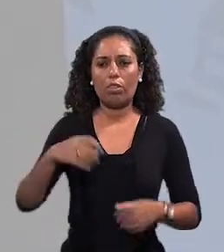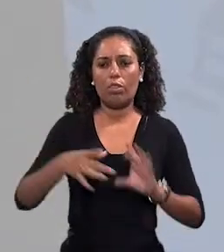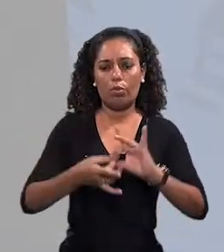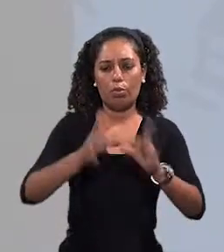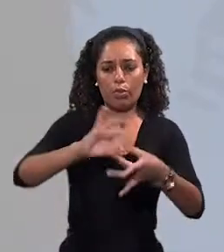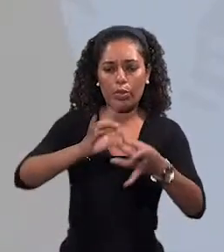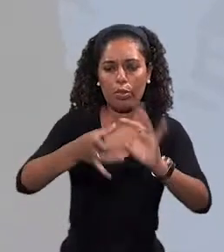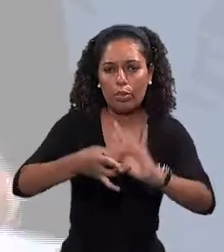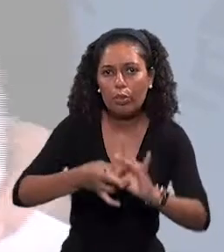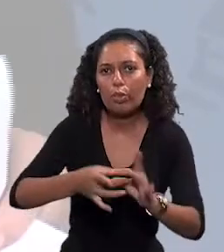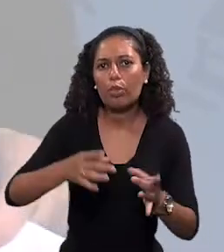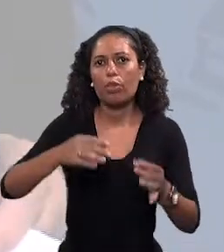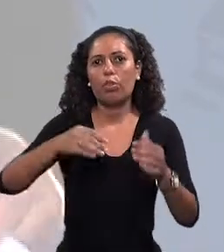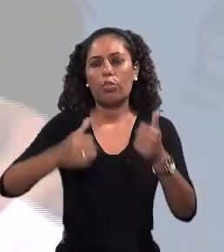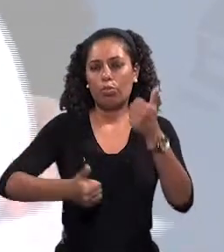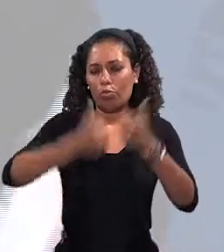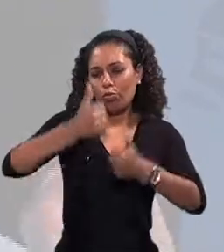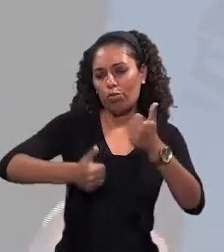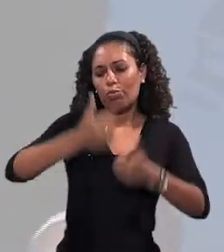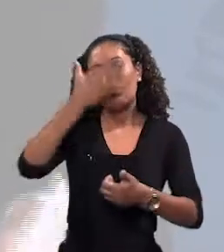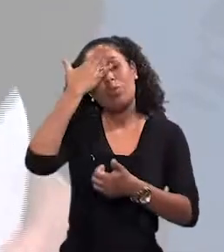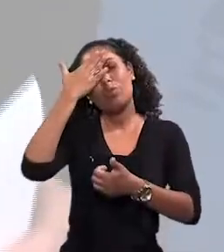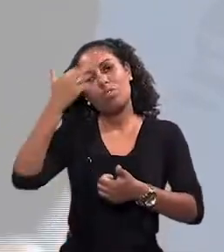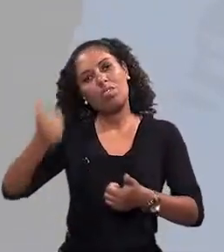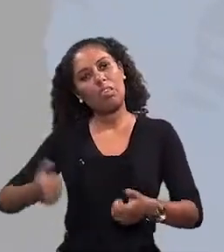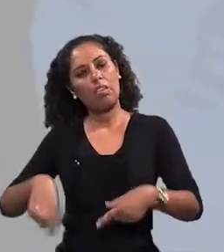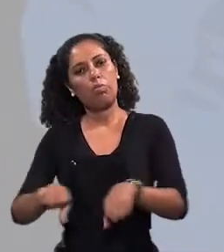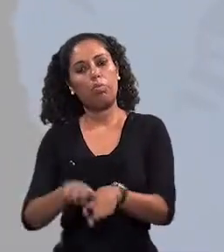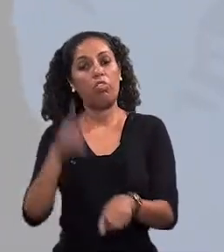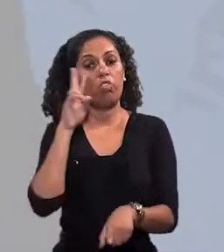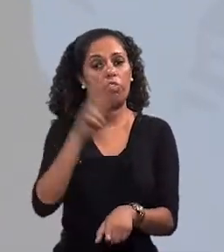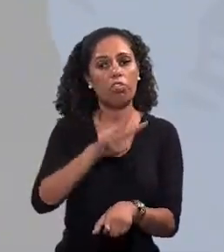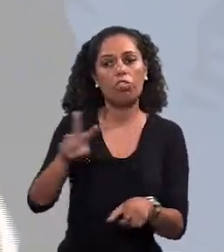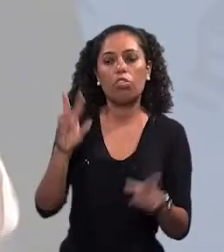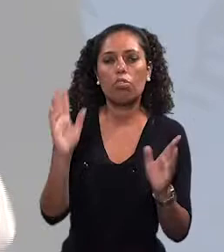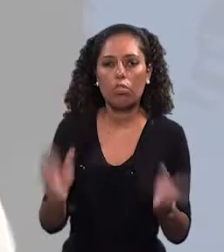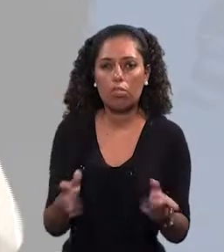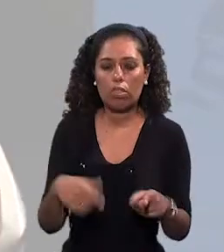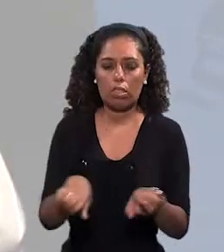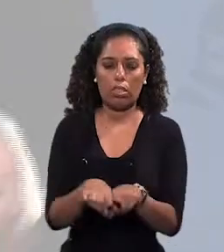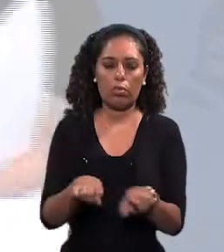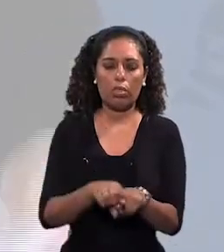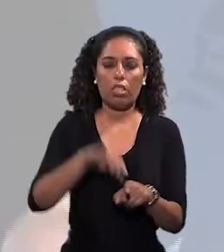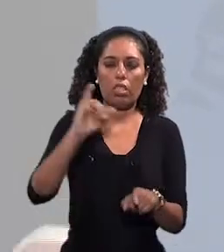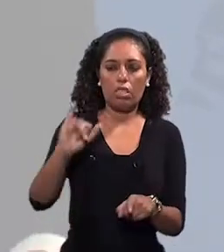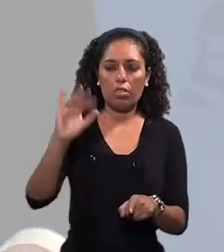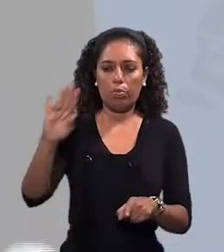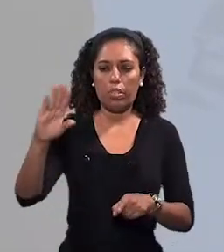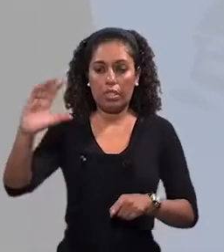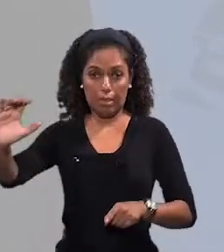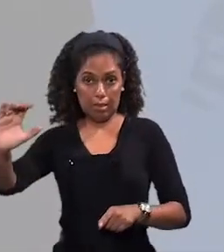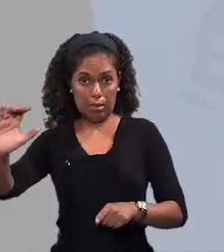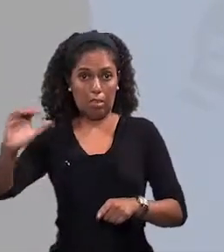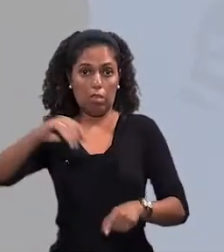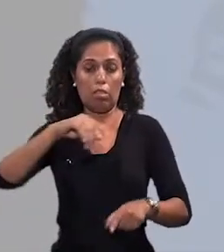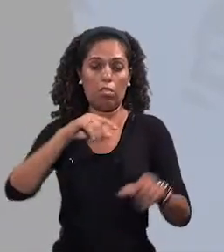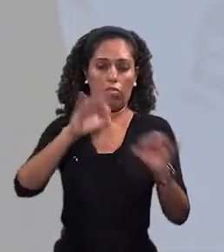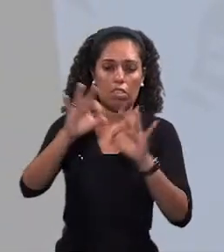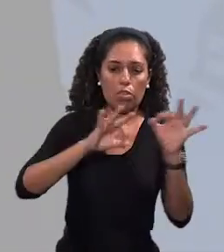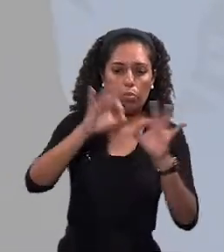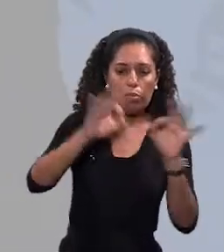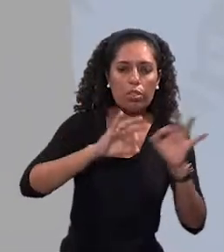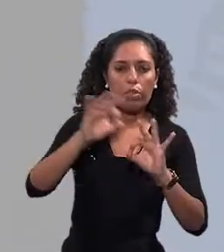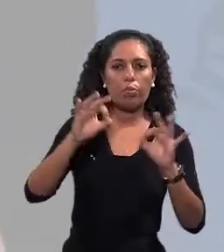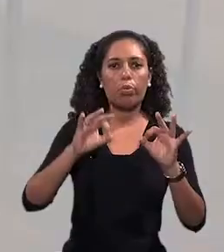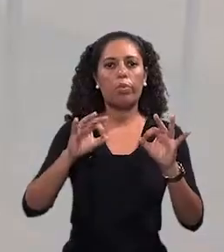Jogos Olímpicos, a estrutura, por exemplo, sala de imprensa em determinados locais, do próprio IBC, né, onde você faz a geração